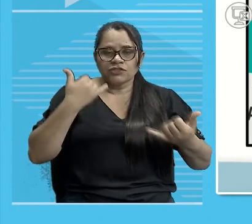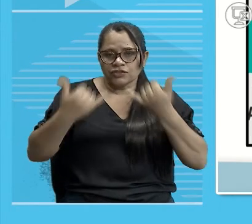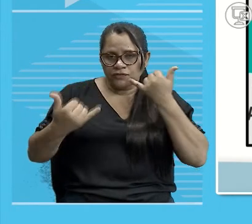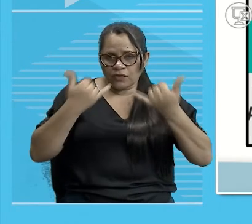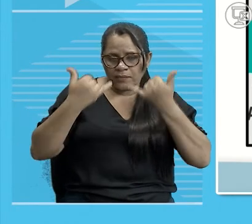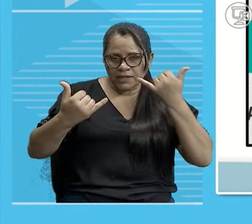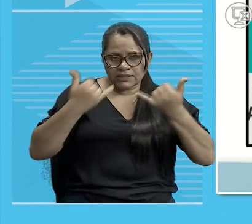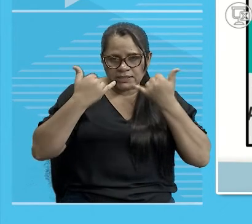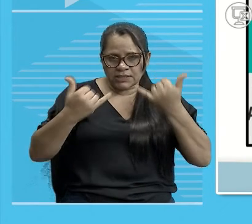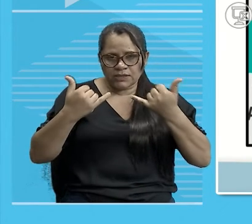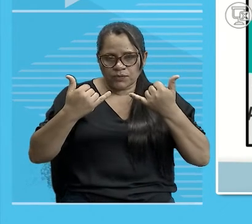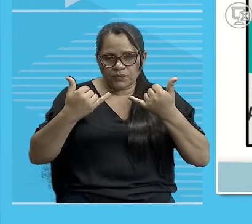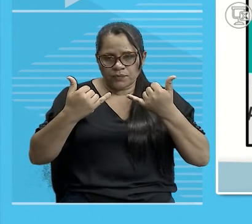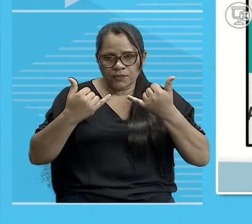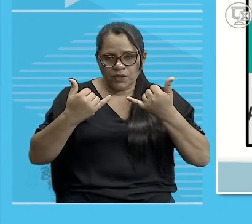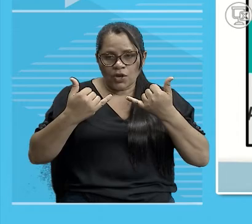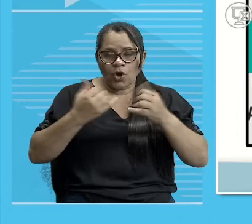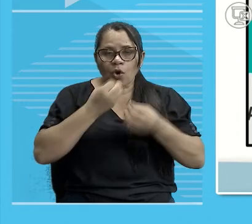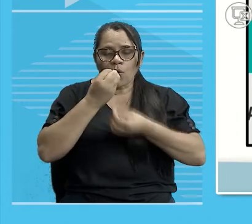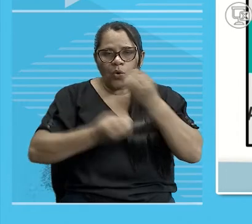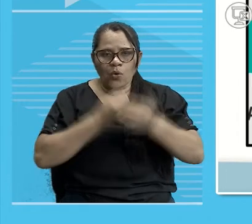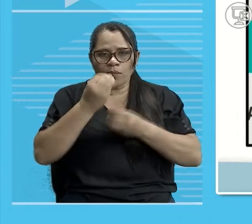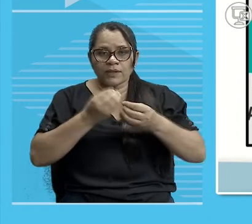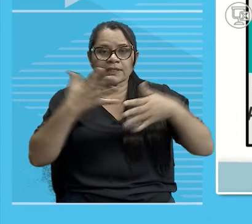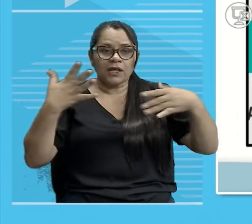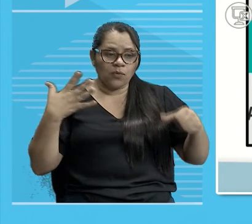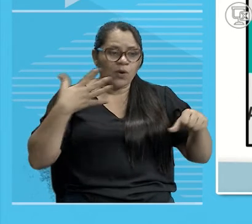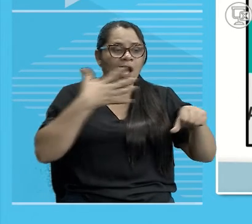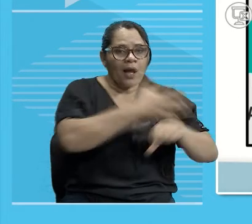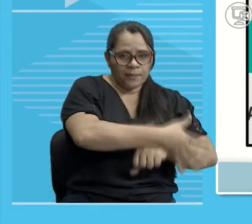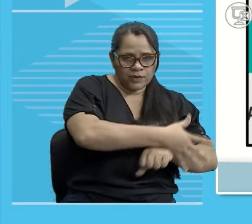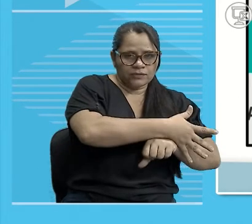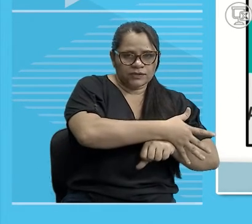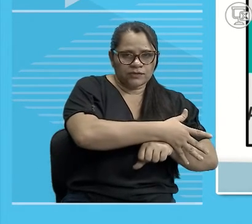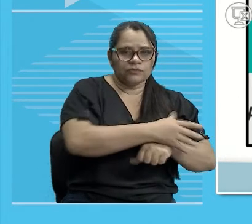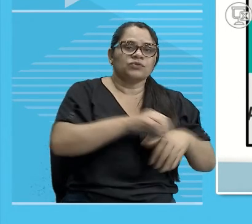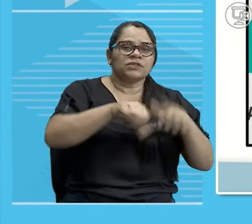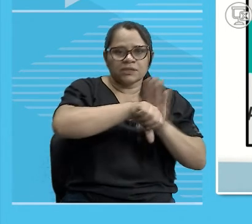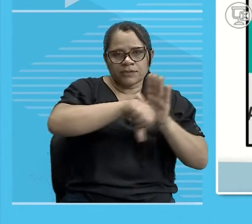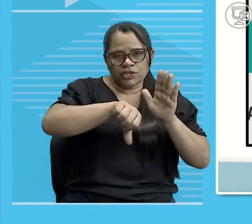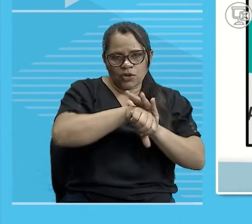é digital de um ataque que venha de criminosos virtuais